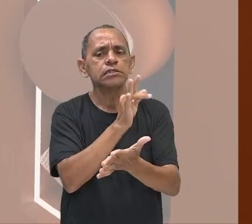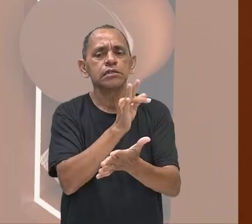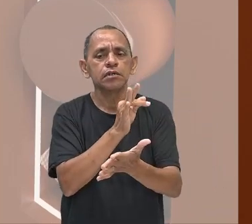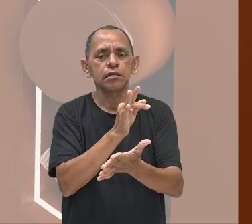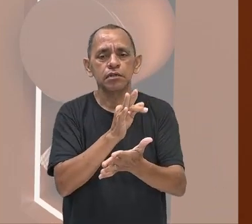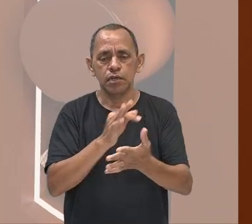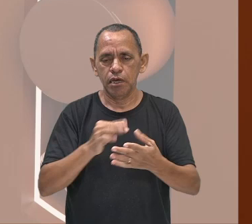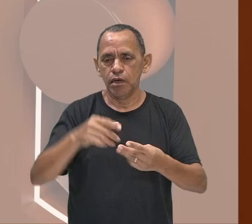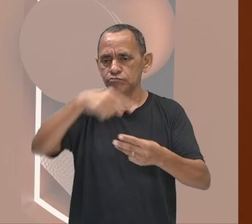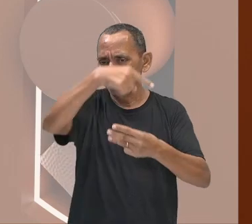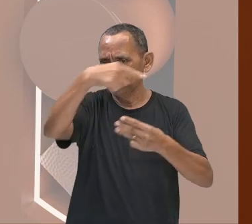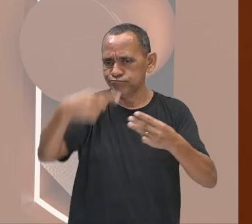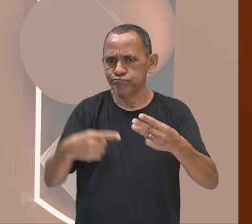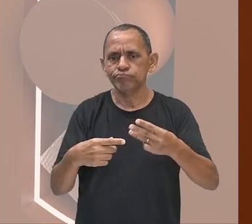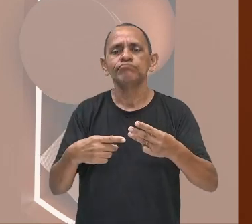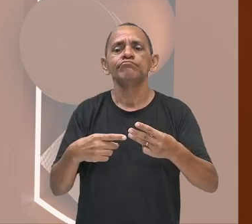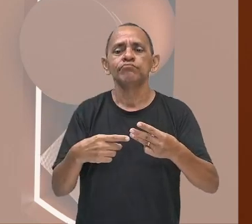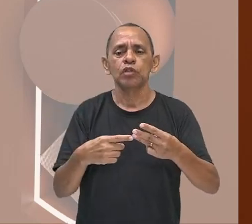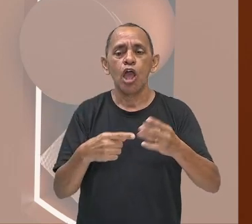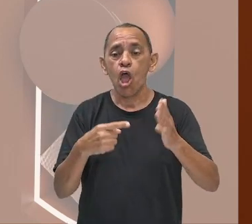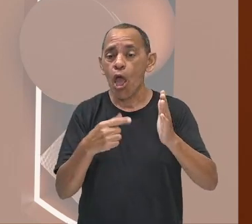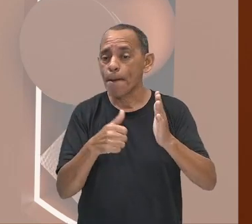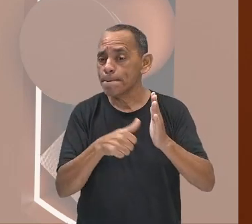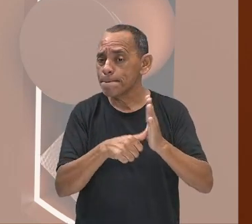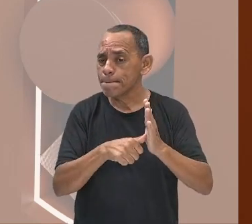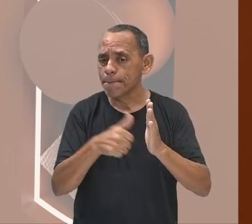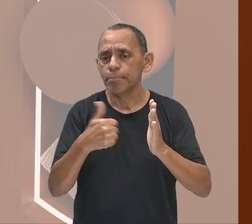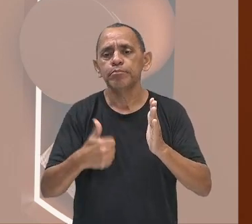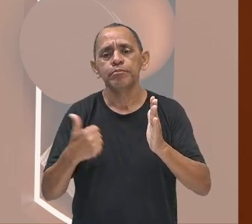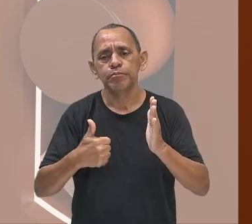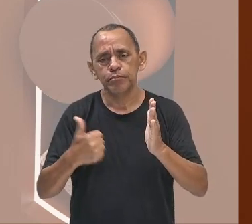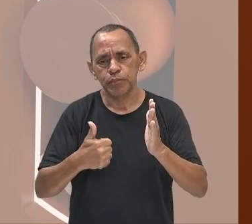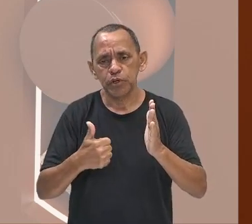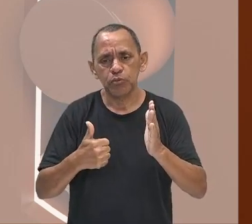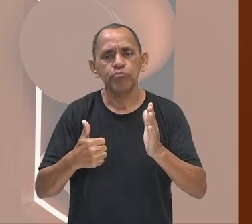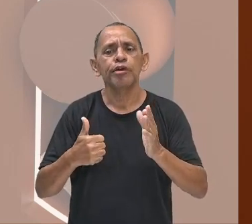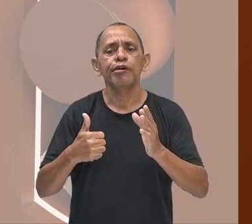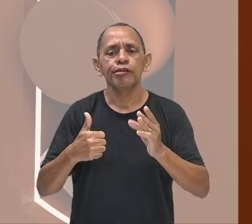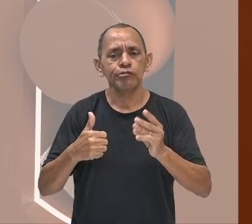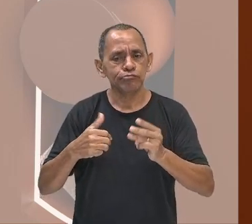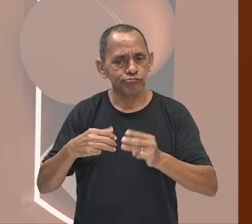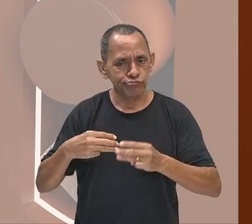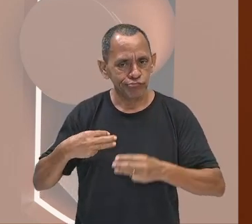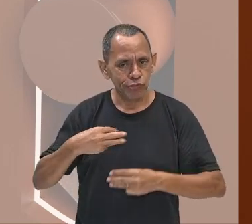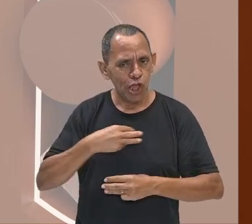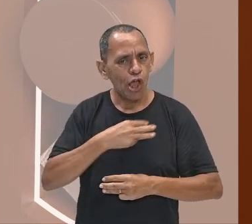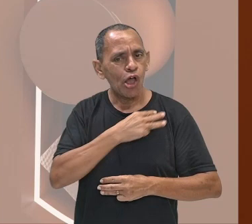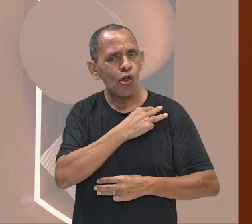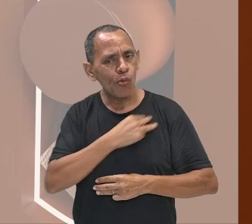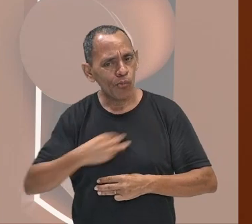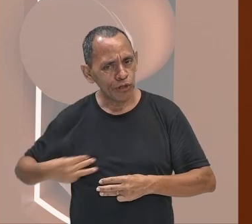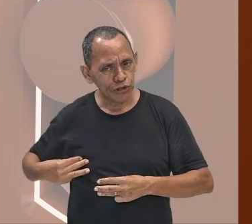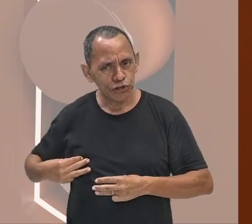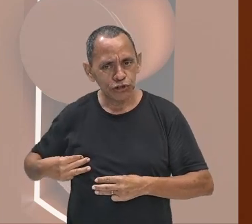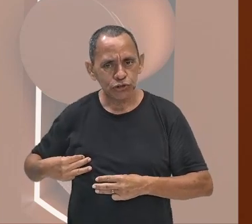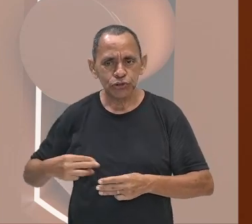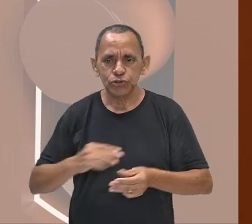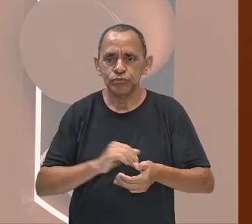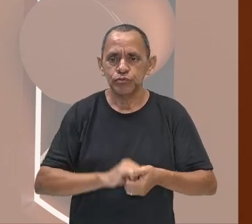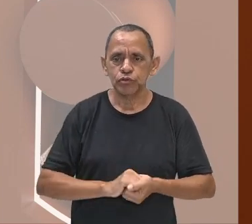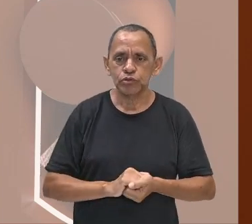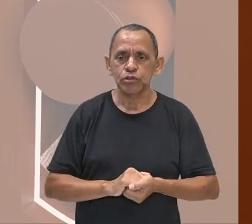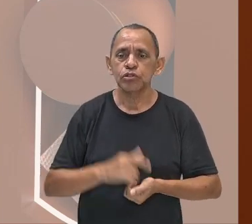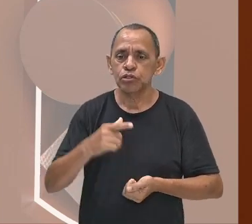Inglaterra são tomadas pelo primeiro-ministro, que é o chefe, o líder político. O chefe de